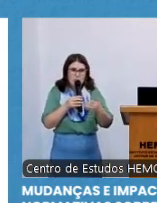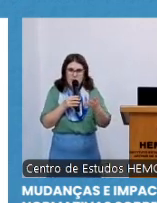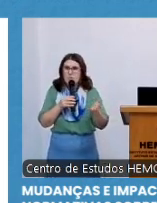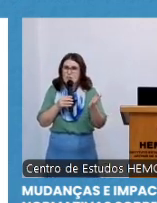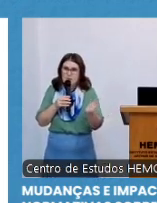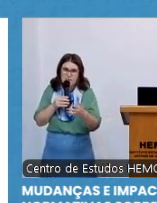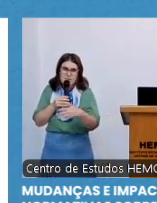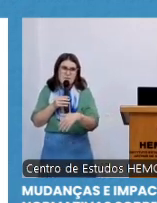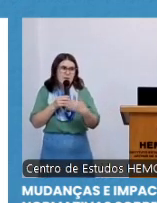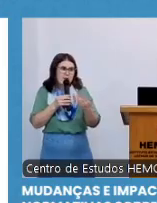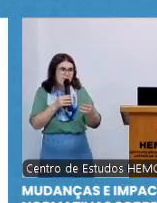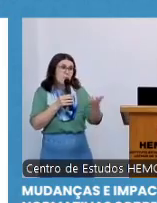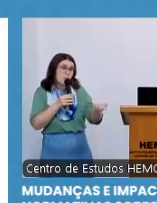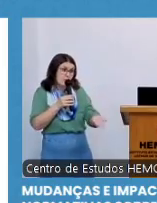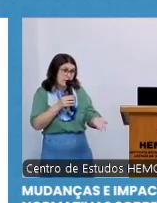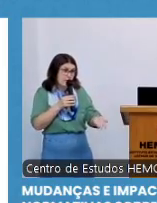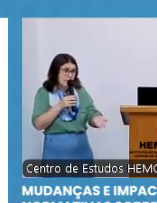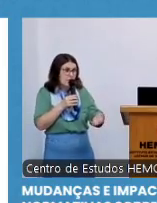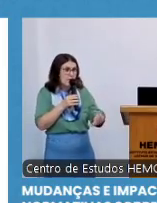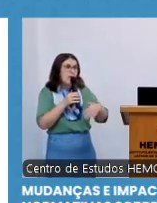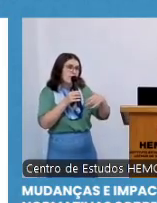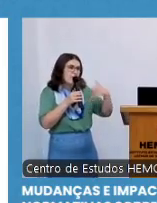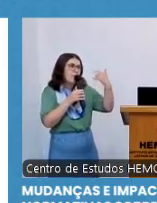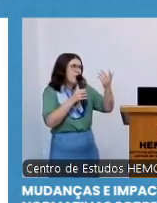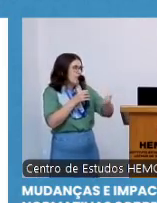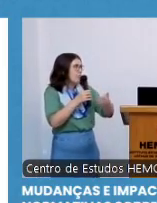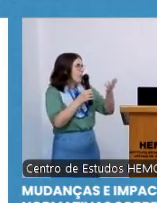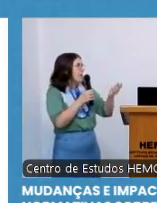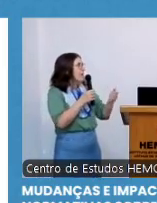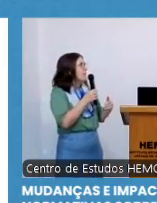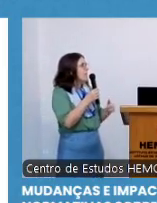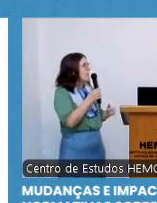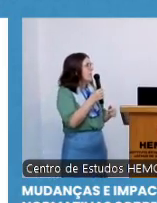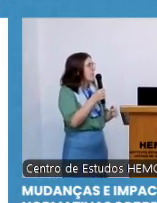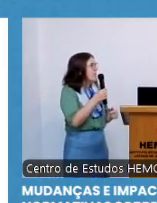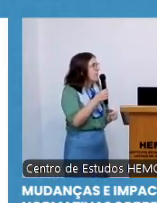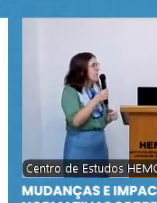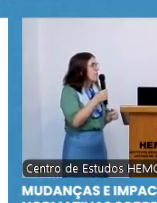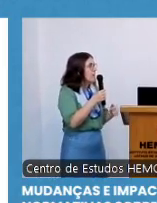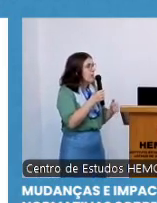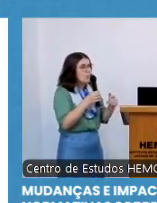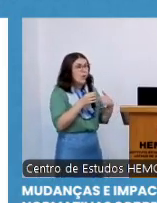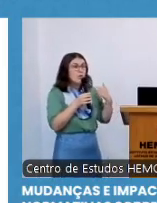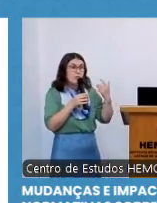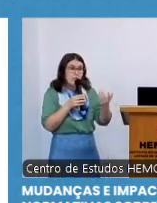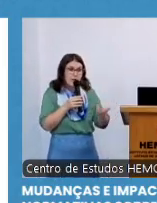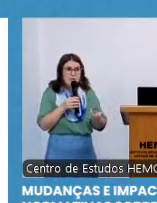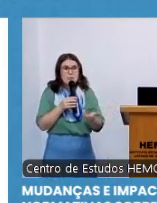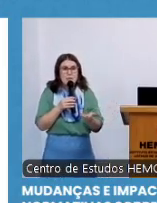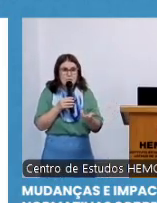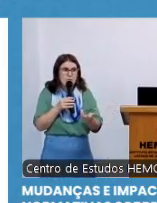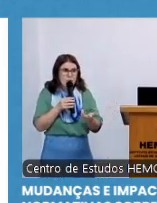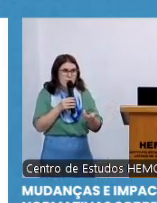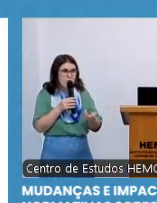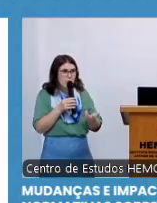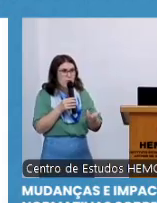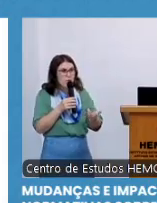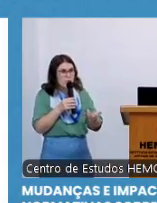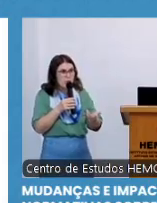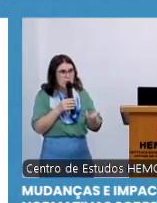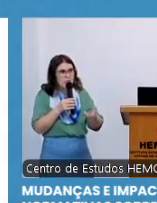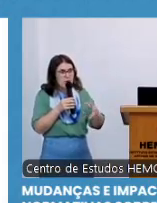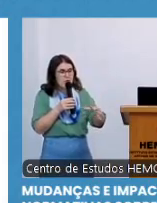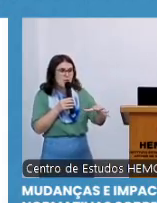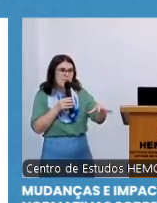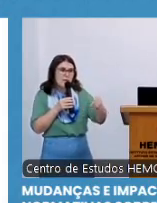naquele momento já fazer essa autorização sem muito ter esse entendimento. Diferente do que no biobanco,